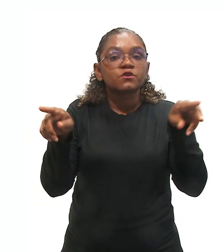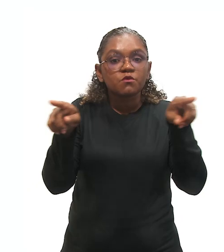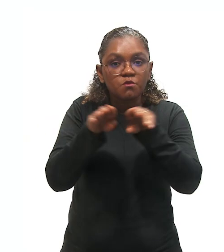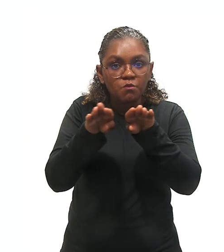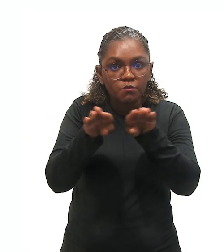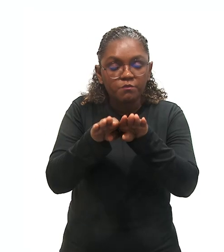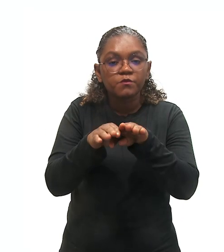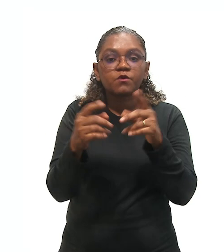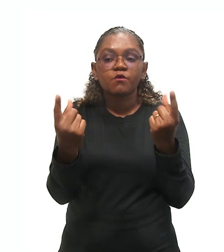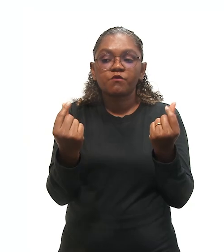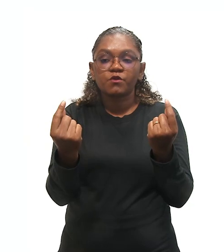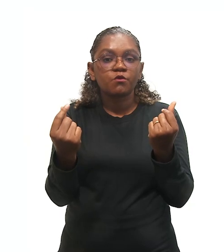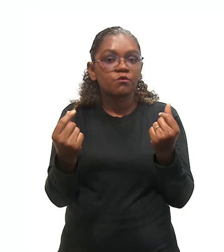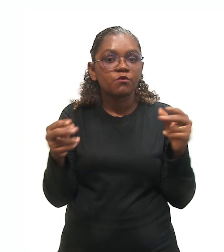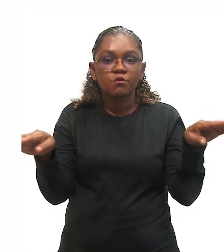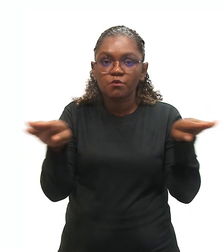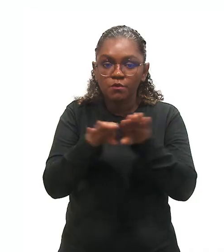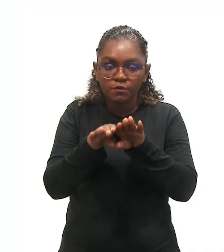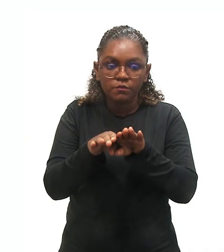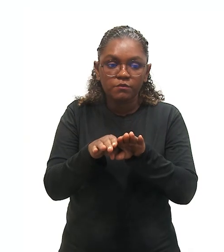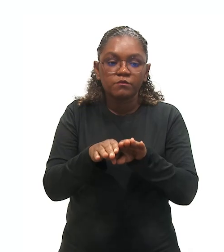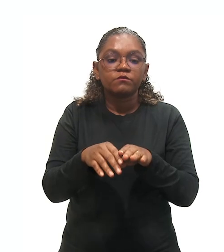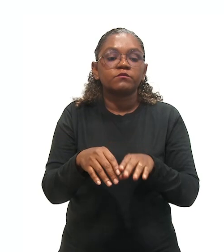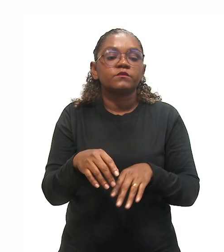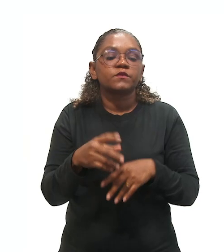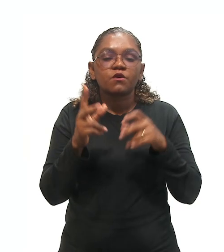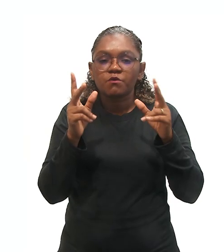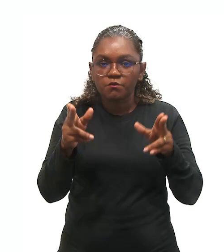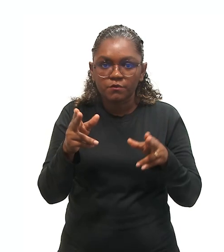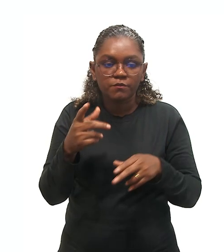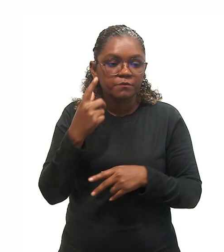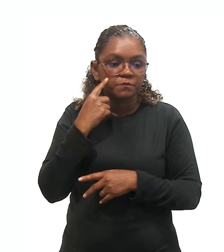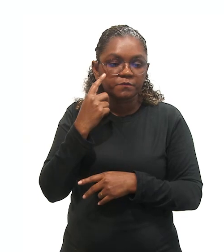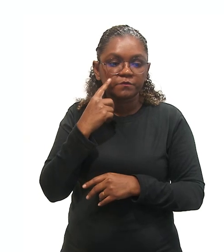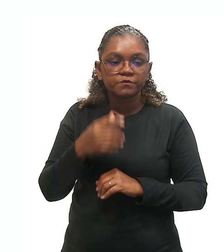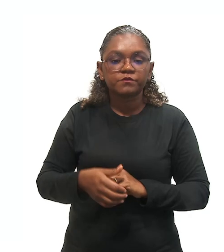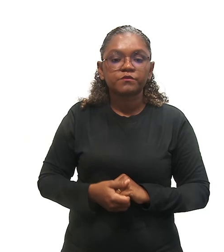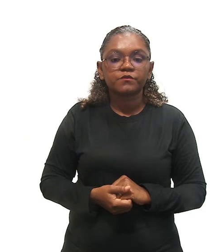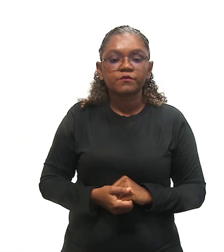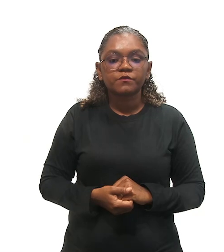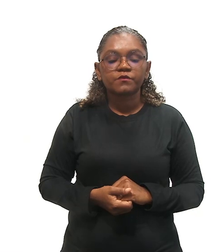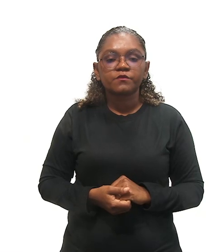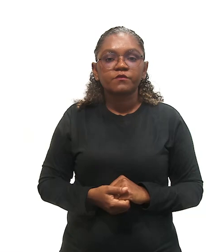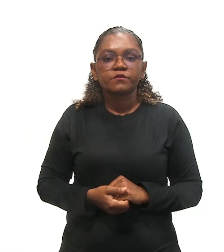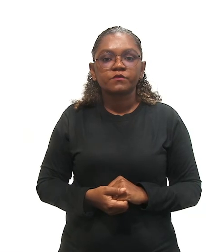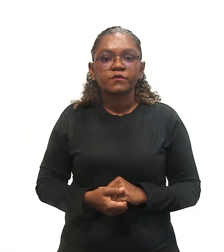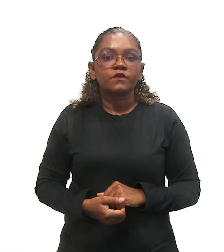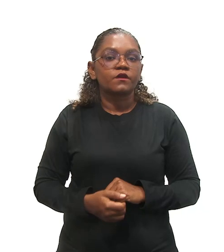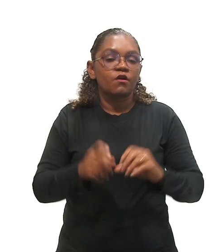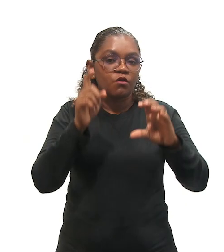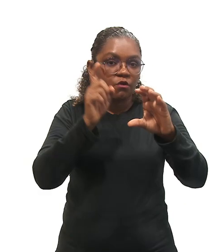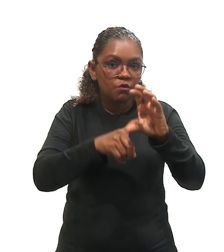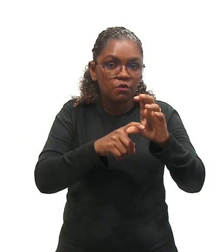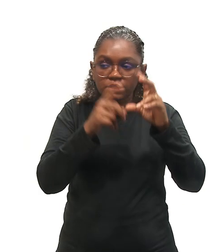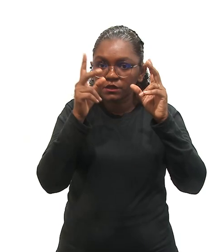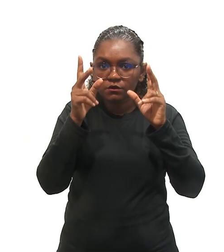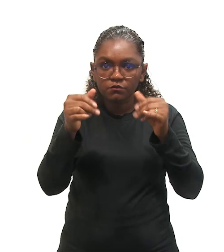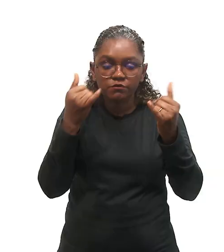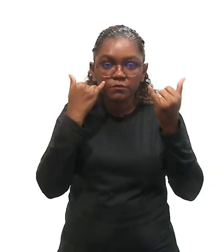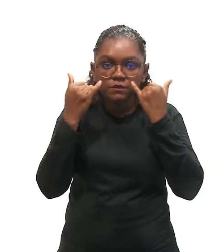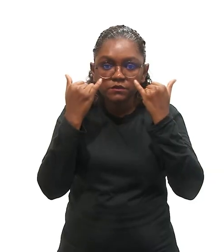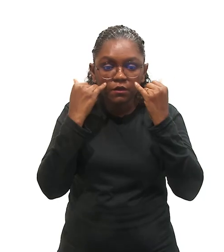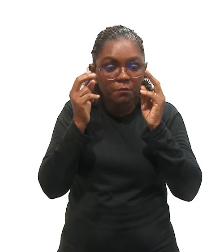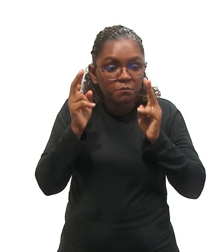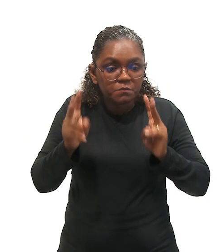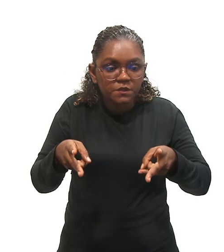correspondente de igual valor e vice-versa. Debitar, creditar. Contas que apresentem a mesma natureza